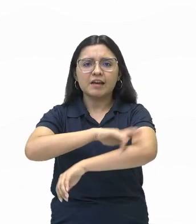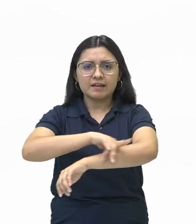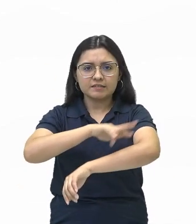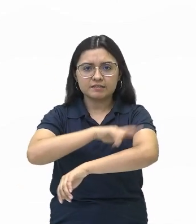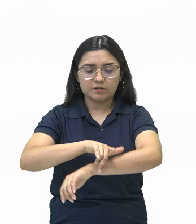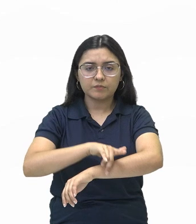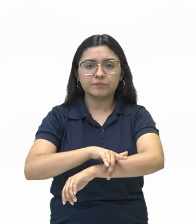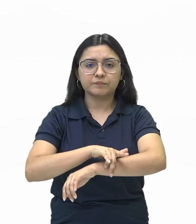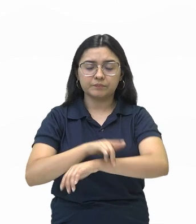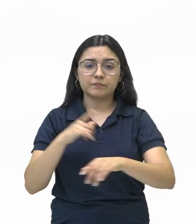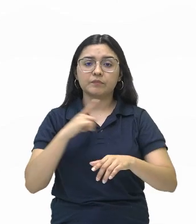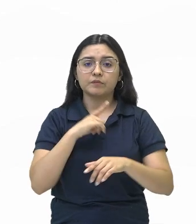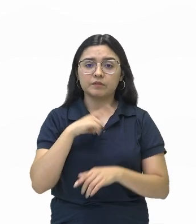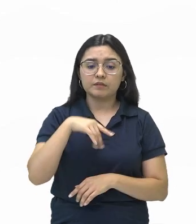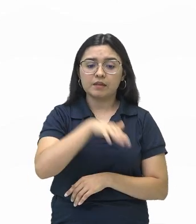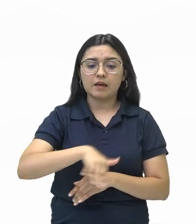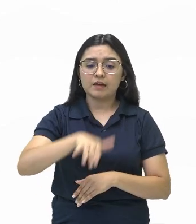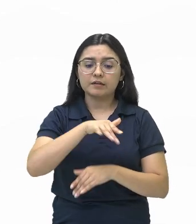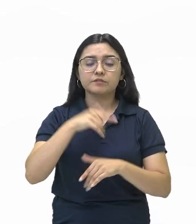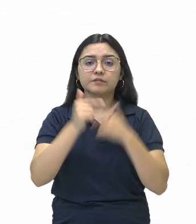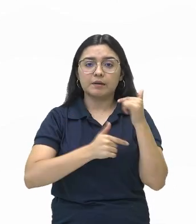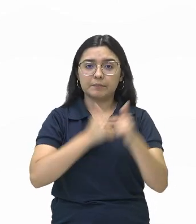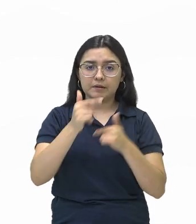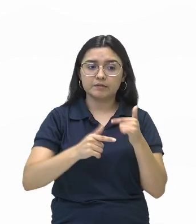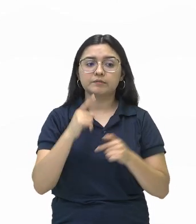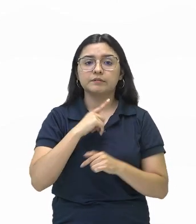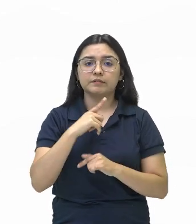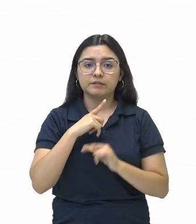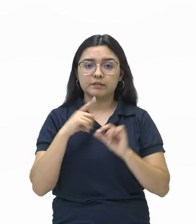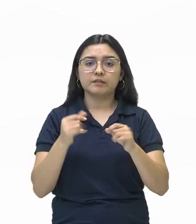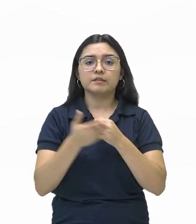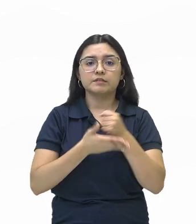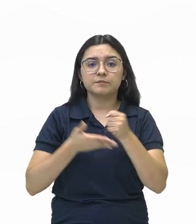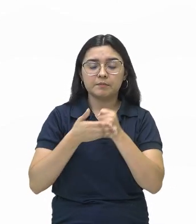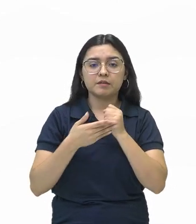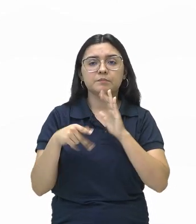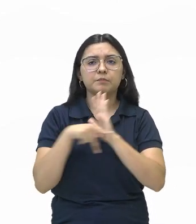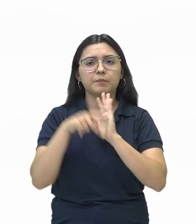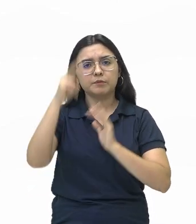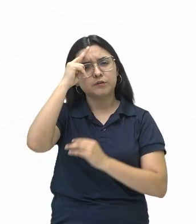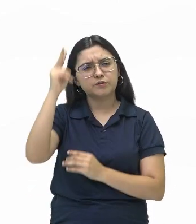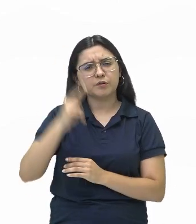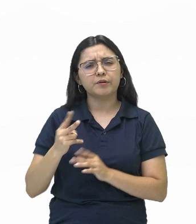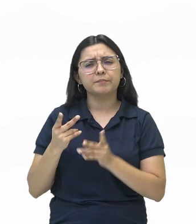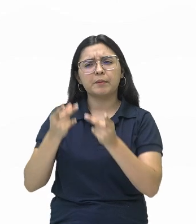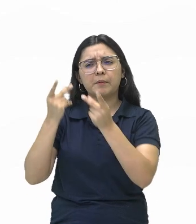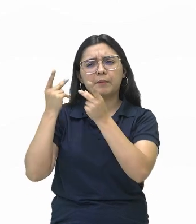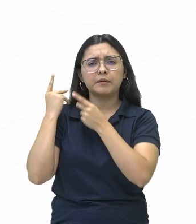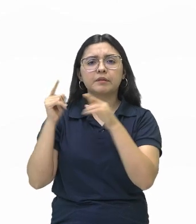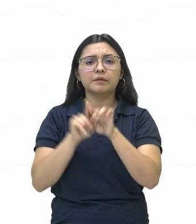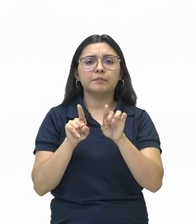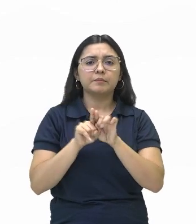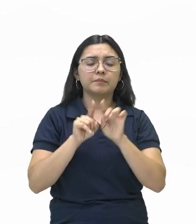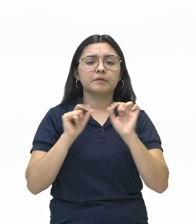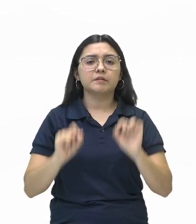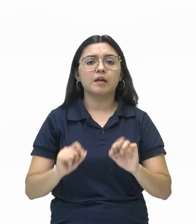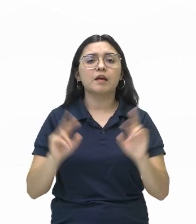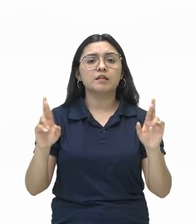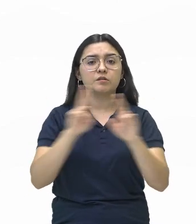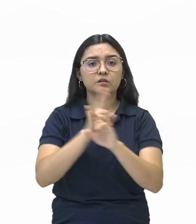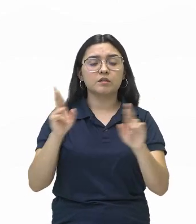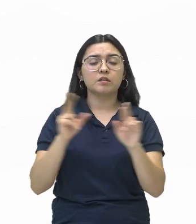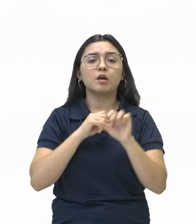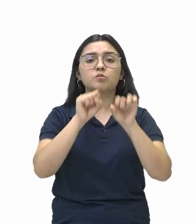no mercado de trabalho, ele tem essas raízes históricas E ela está ligada ao sistema